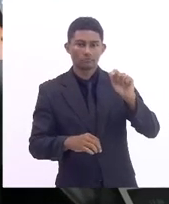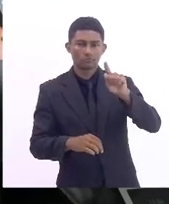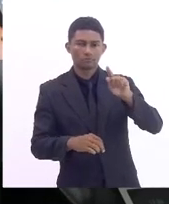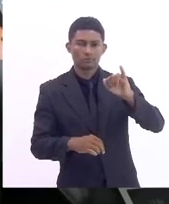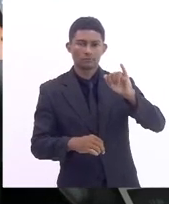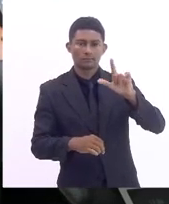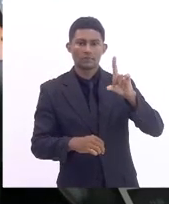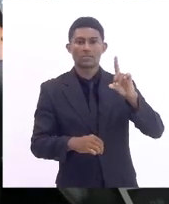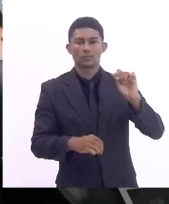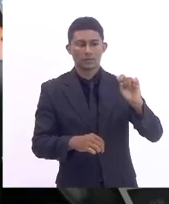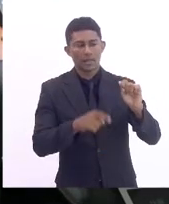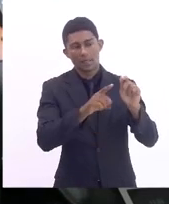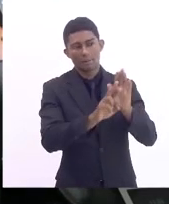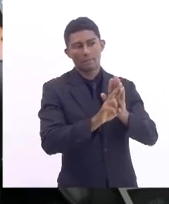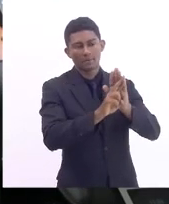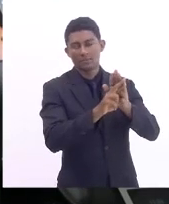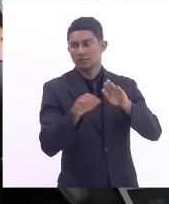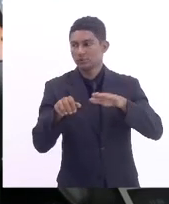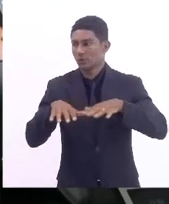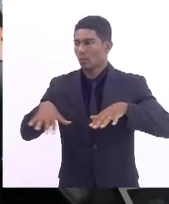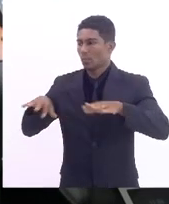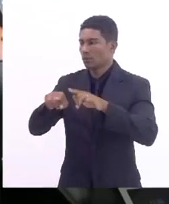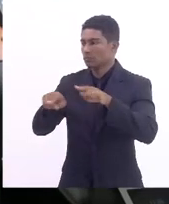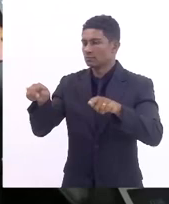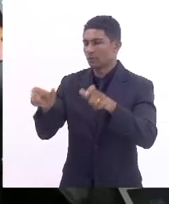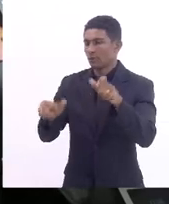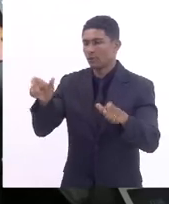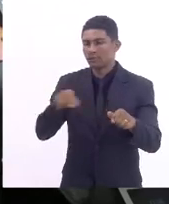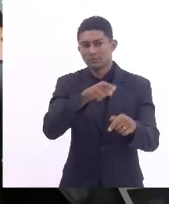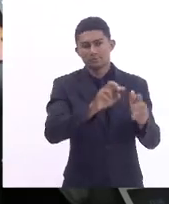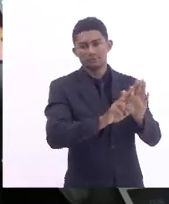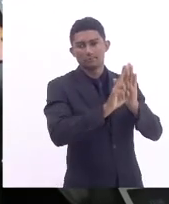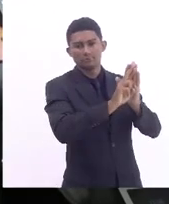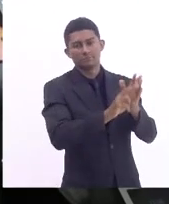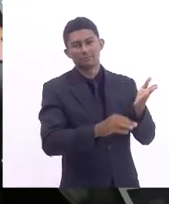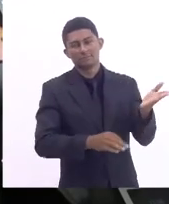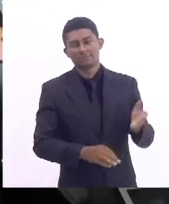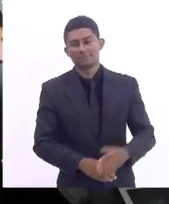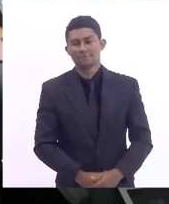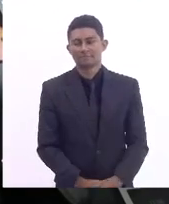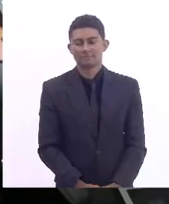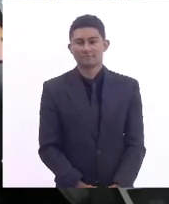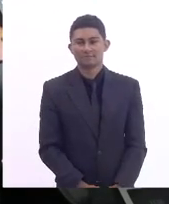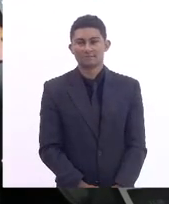representando todos os conselheiros E aí